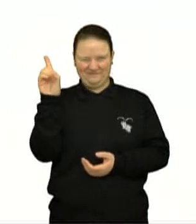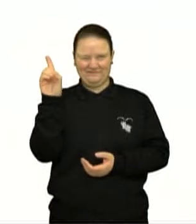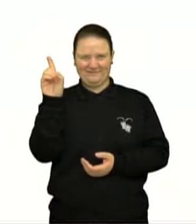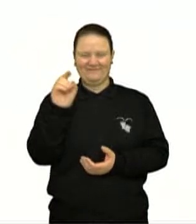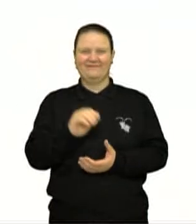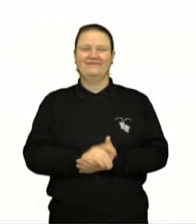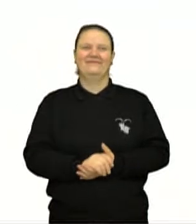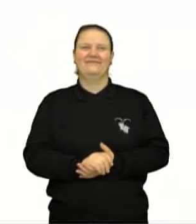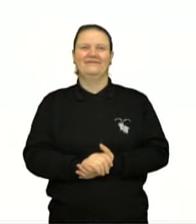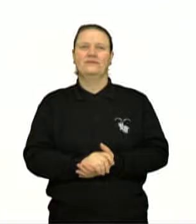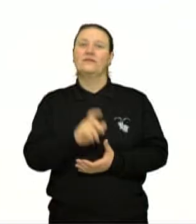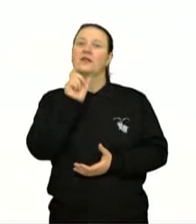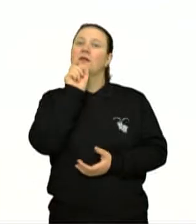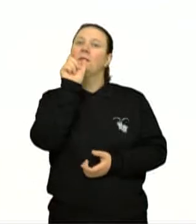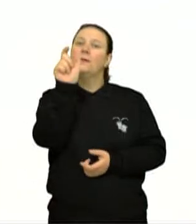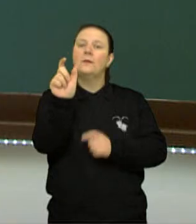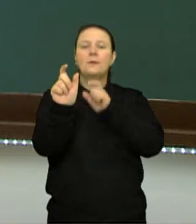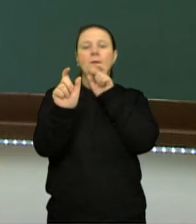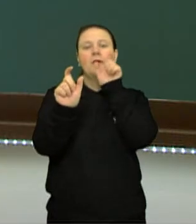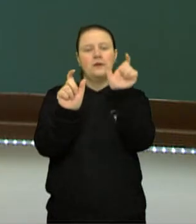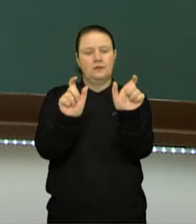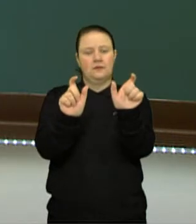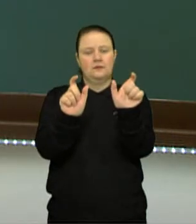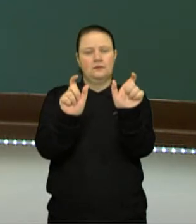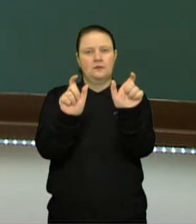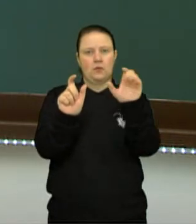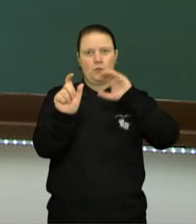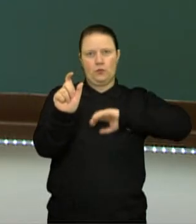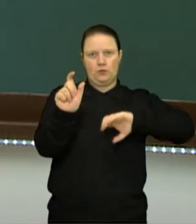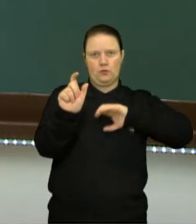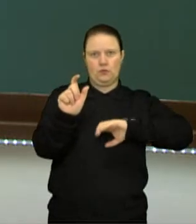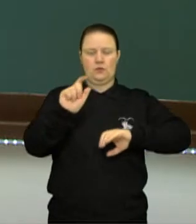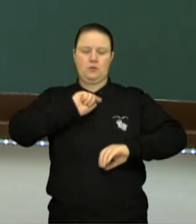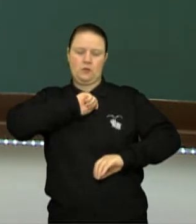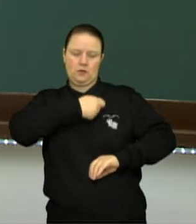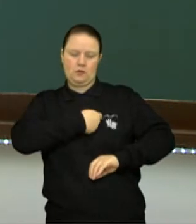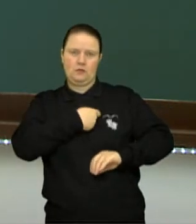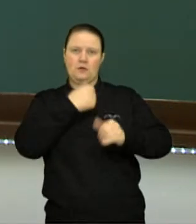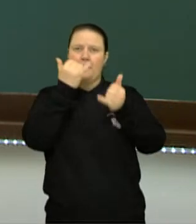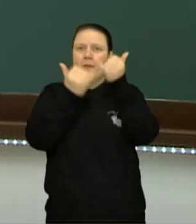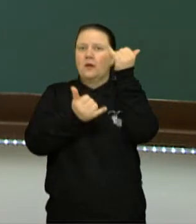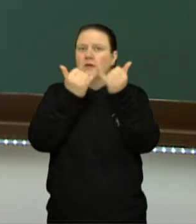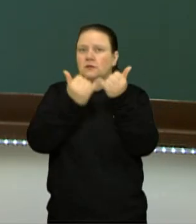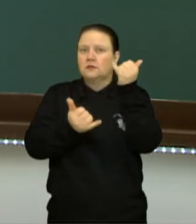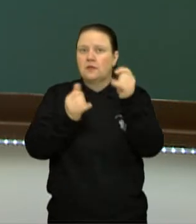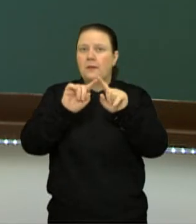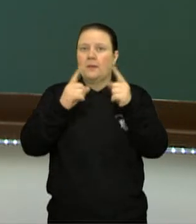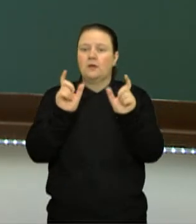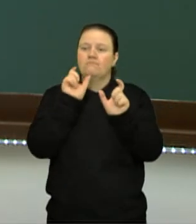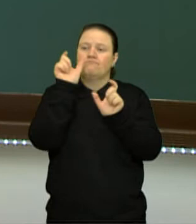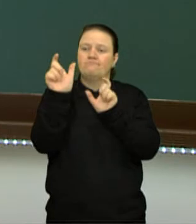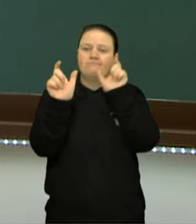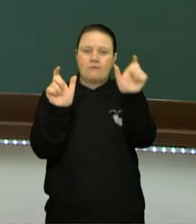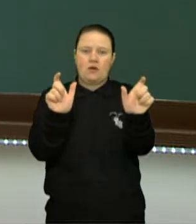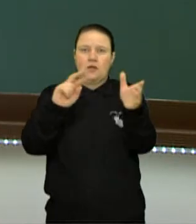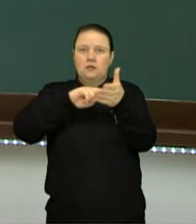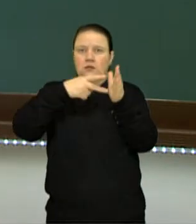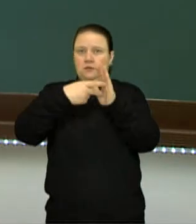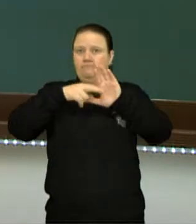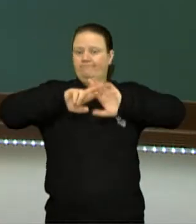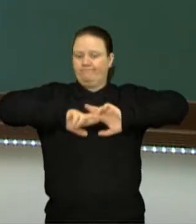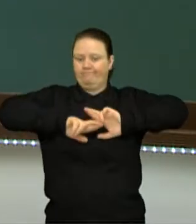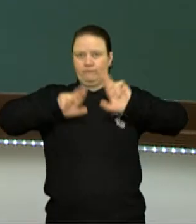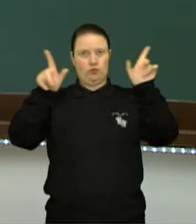¿cierto? Palavras parecidas, semelhantes, mas significados